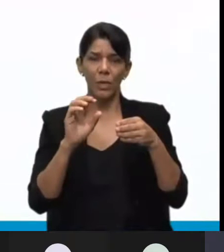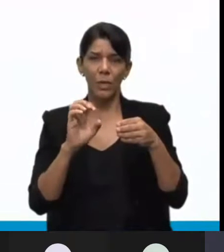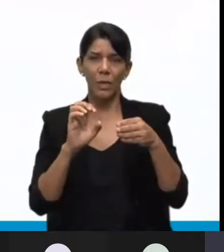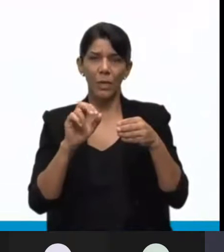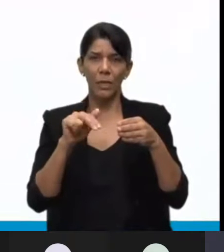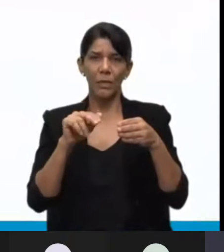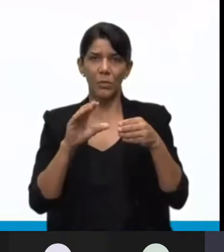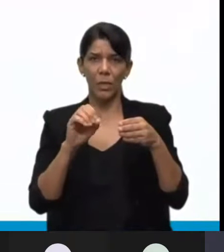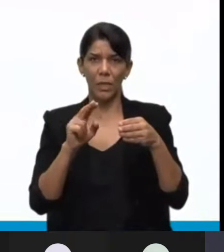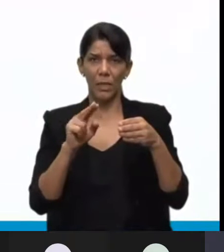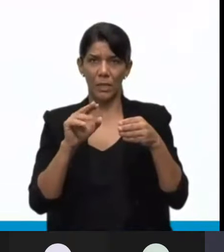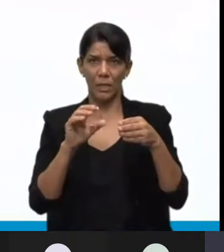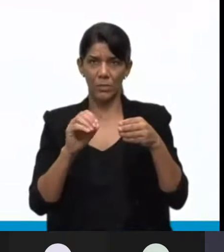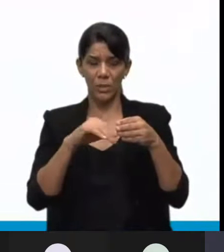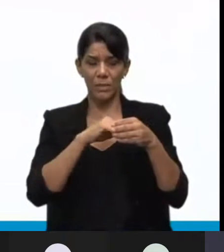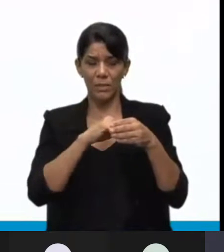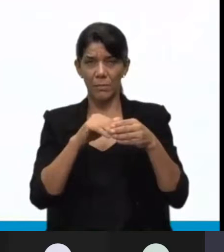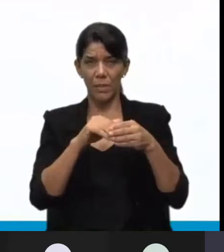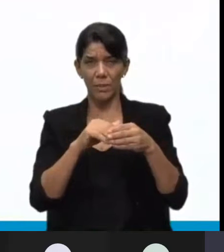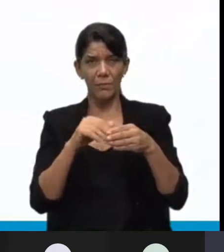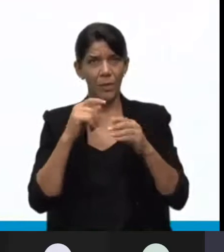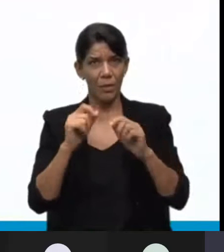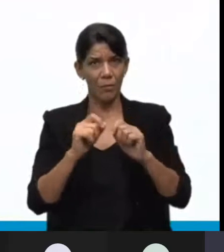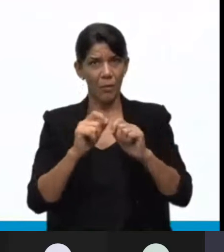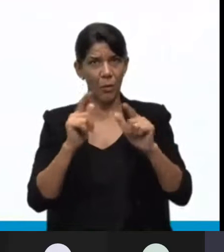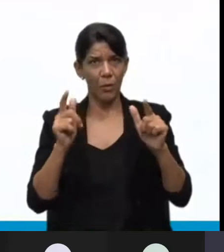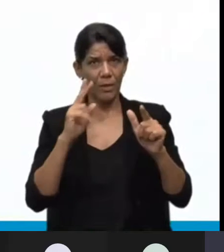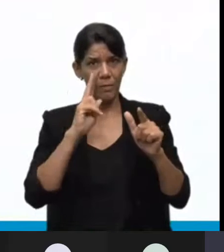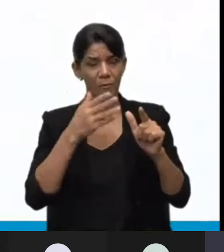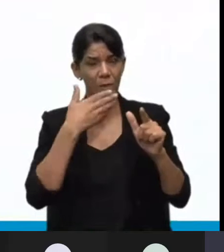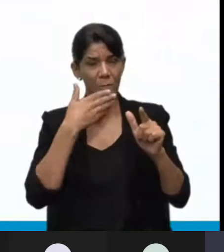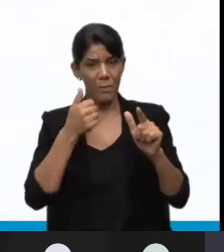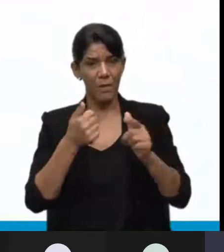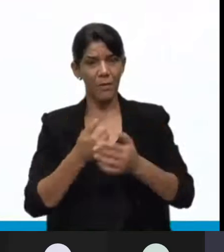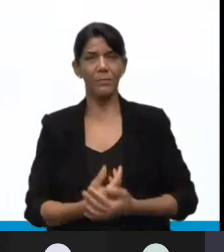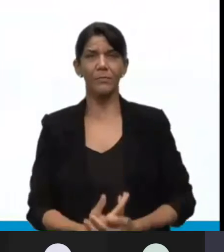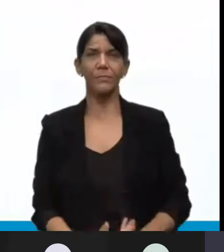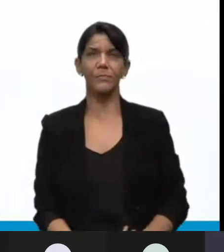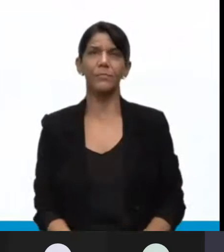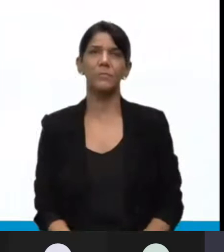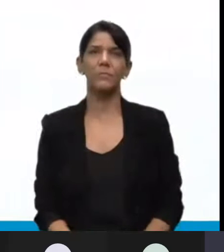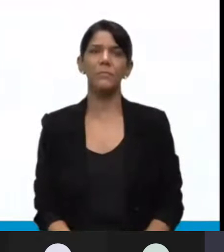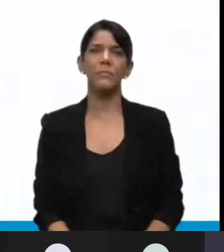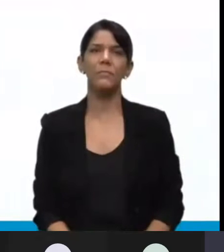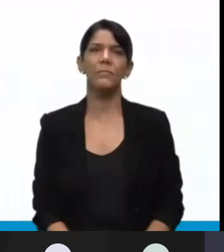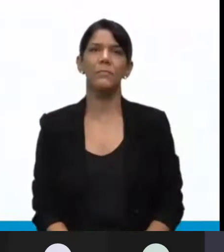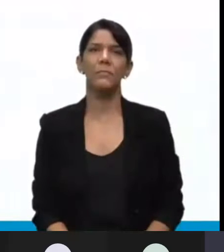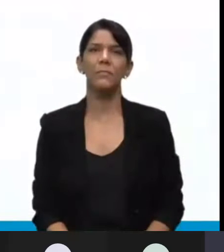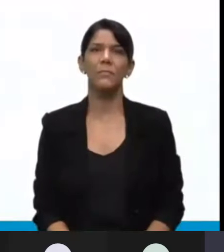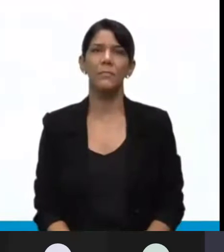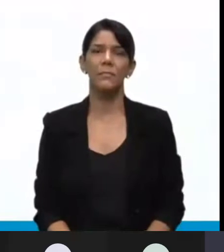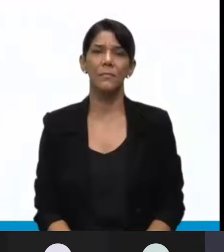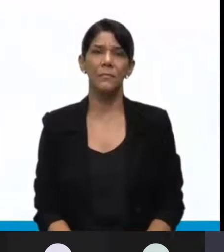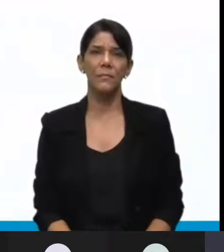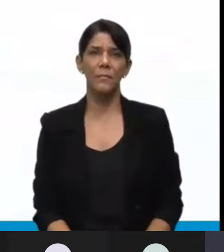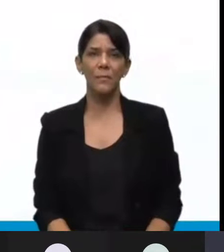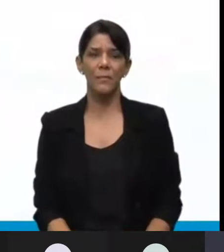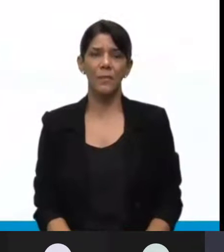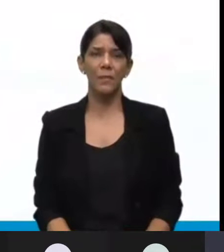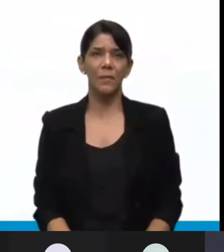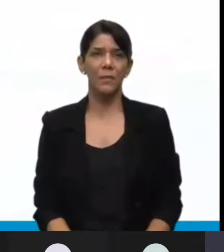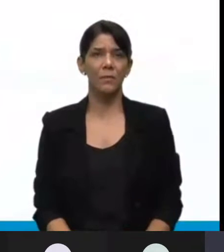meu endocárdio. Vamos aumentar mais um pouquinho aqui para a gente observar, né? Vamos colocar no objetivo maior